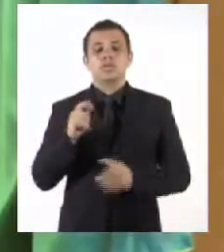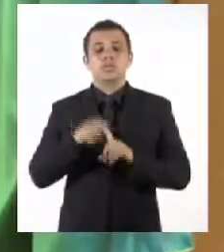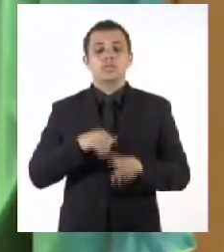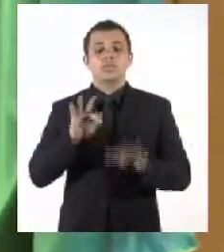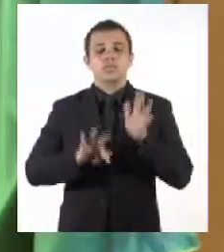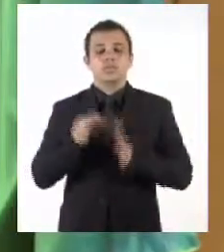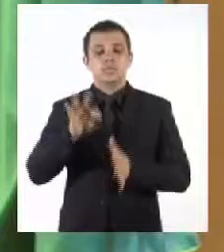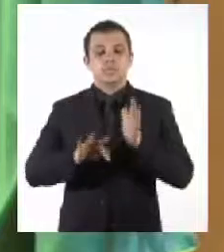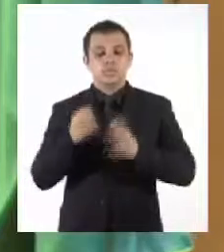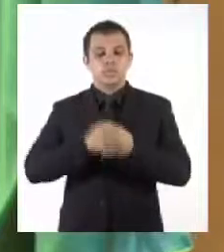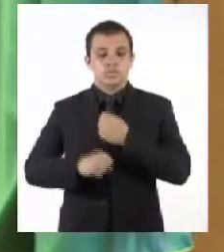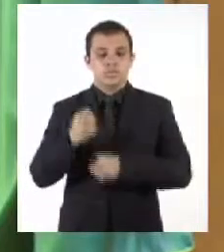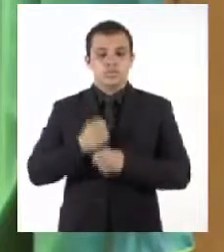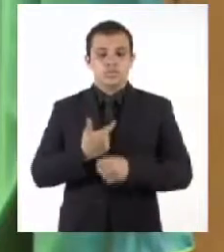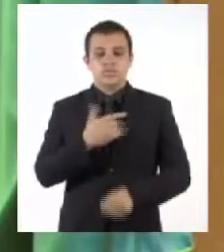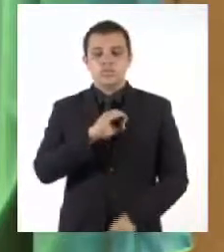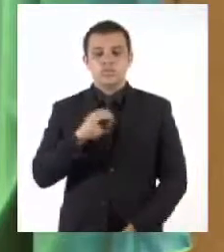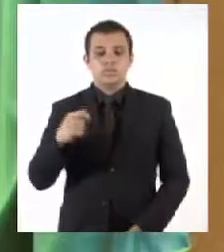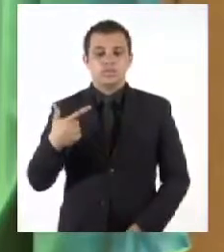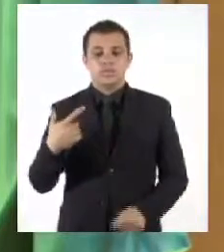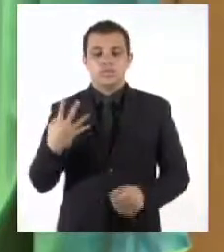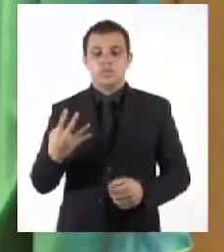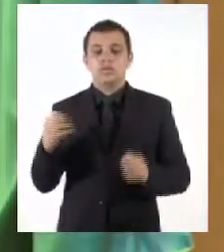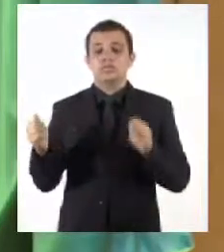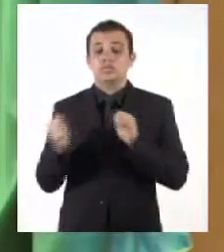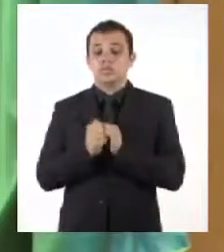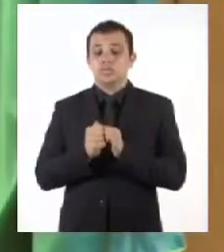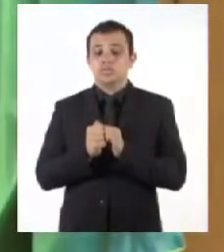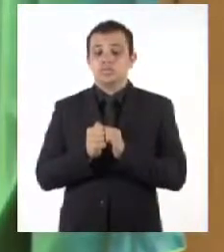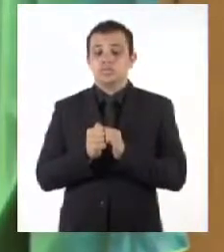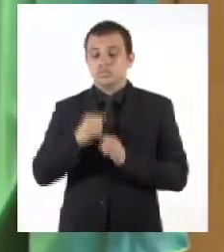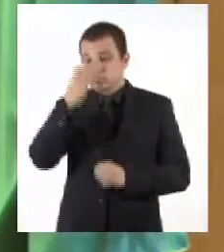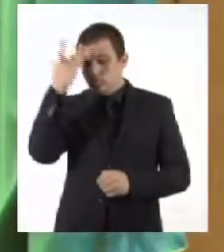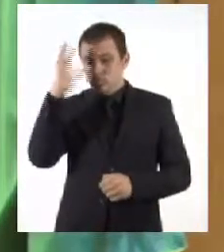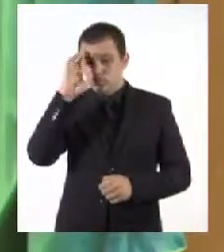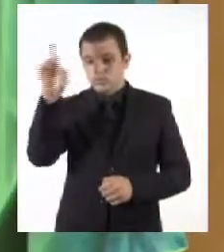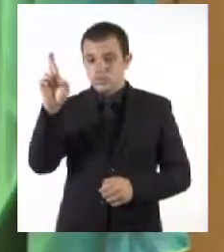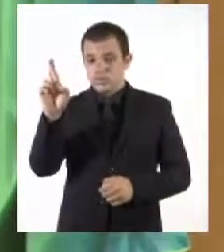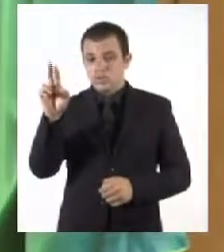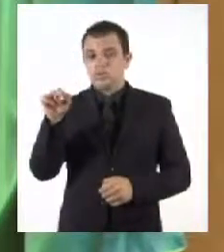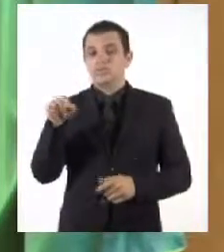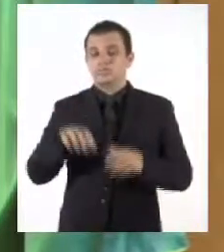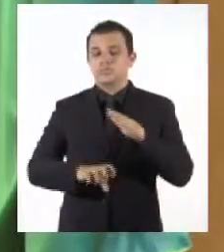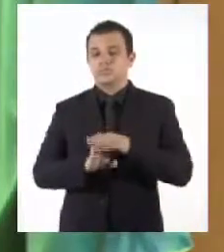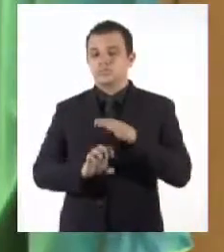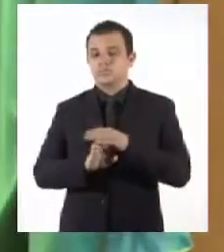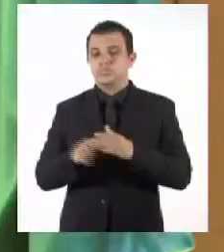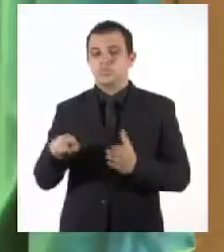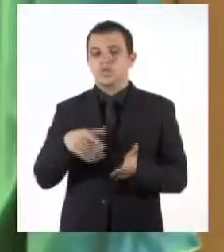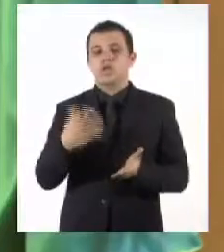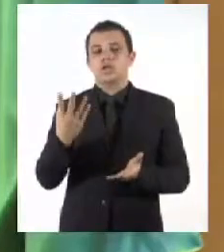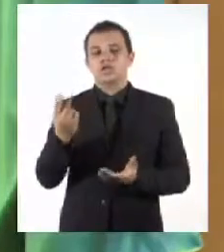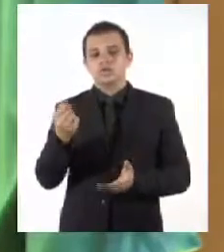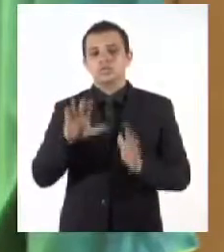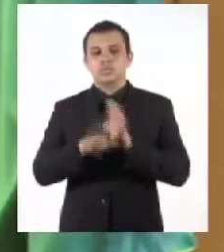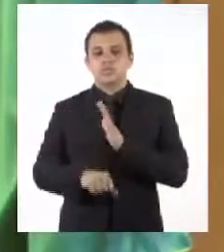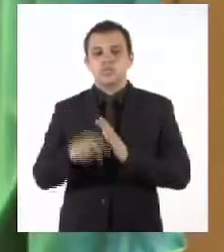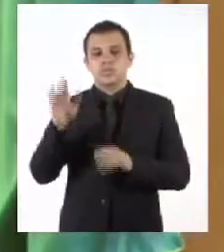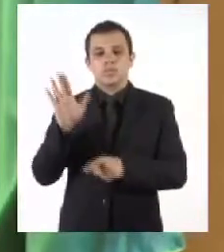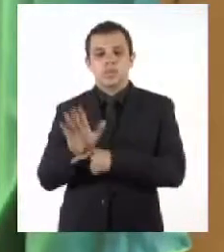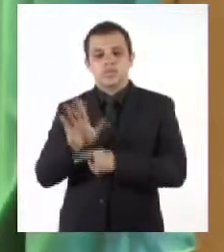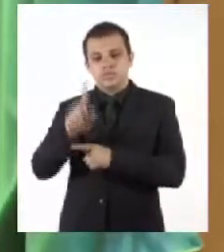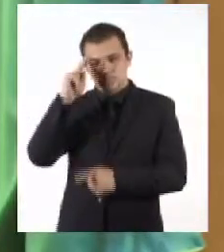contratados ilicitamente, desviava parte dos recursos federais em seu proveito e de seus familiares. Permitia também que